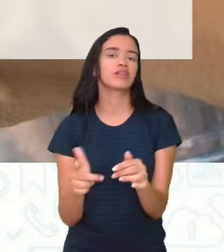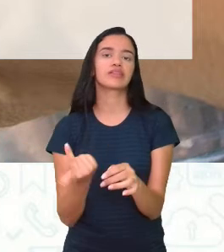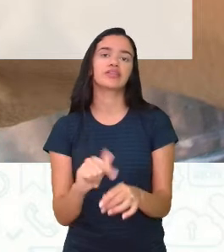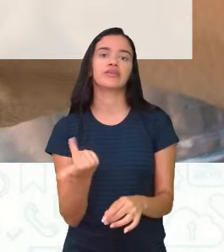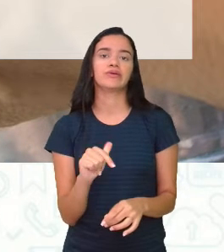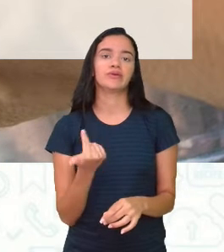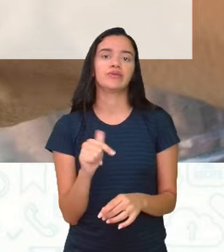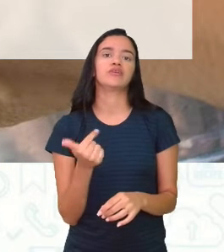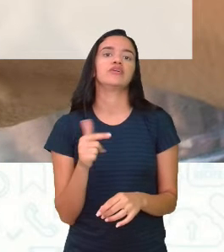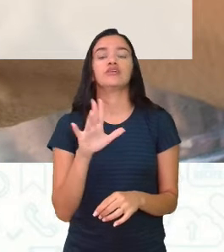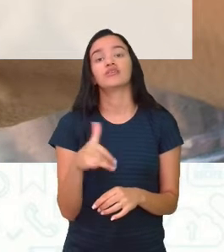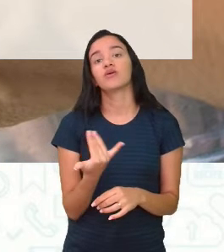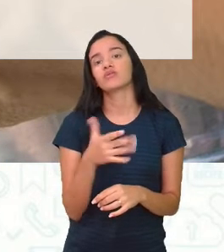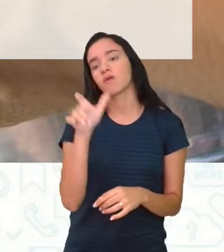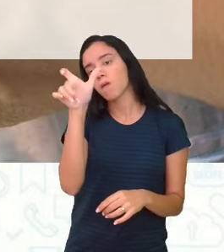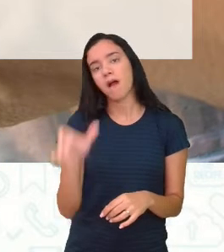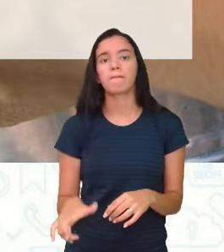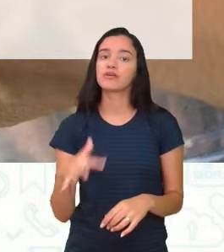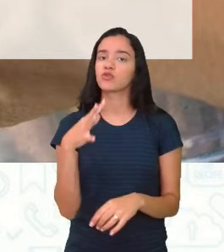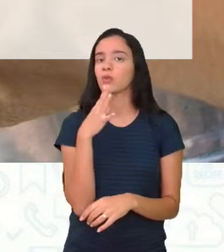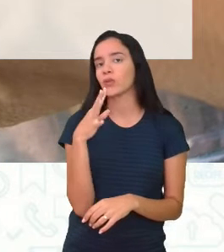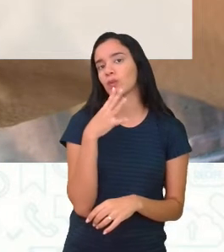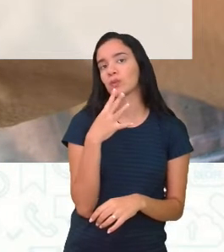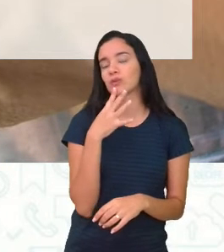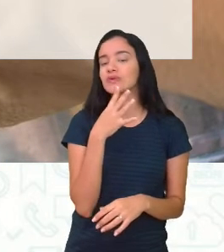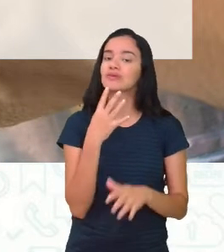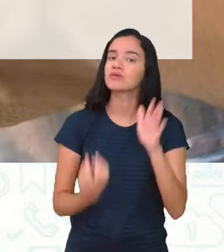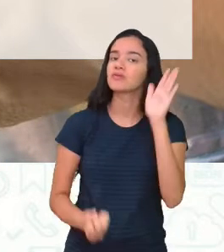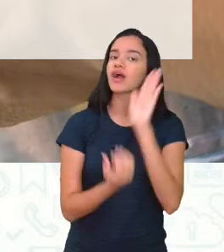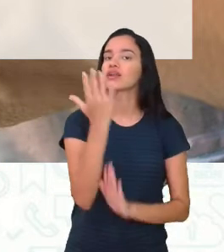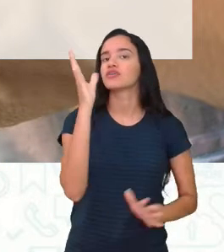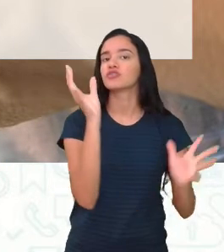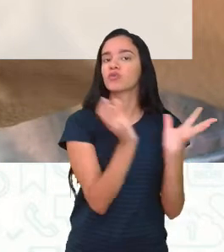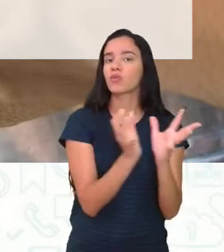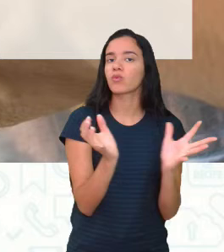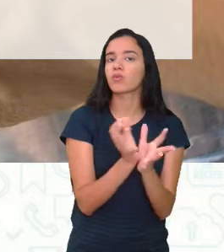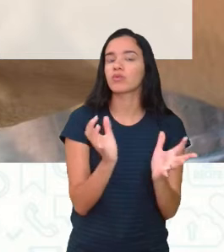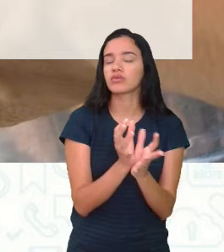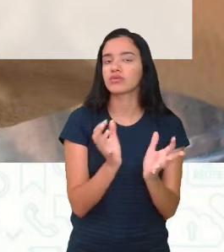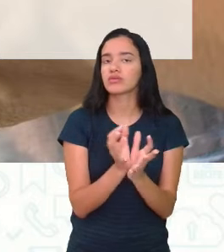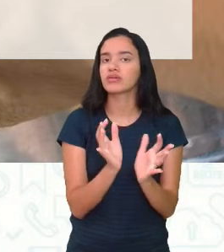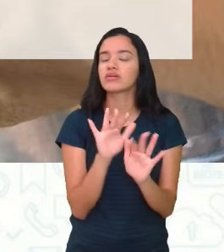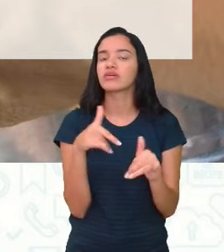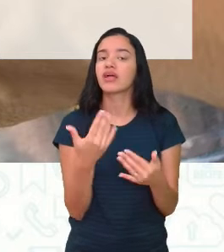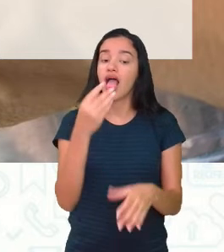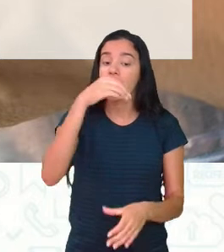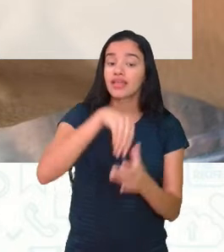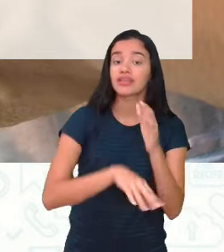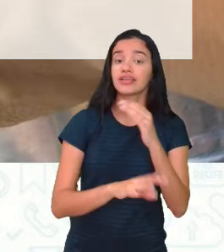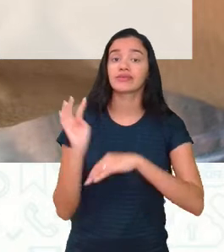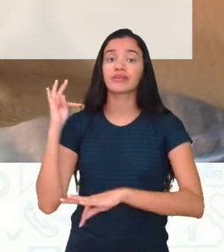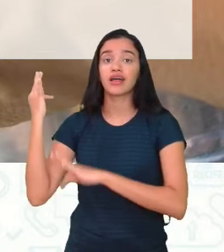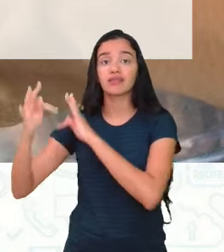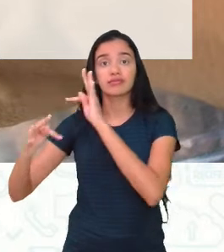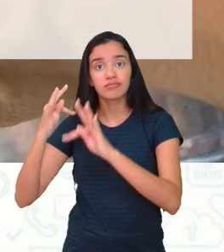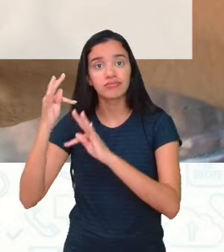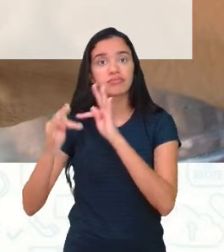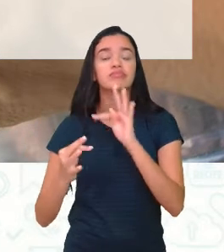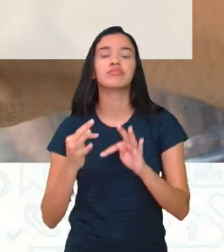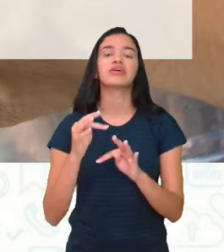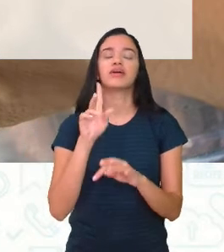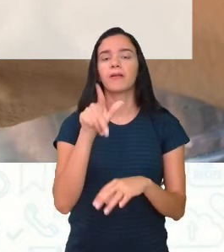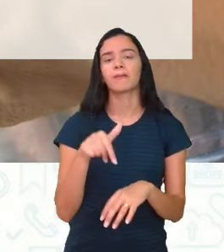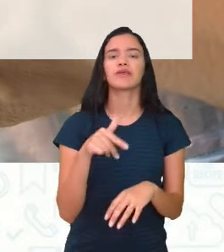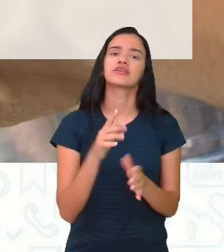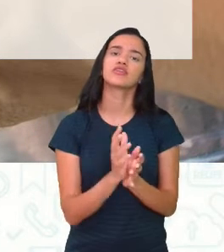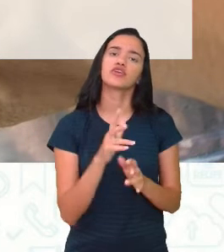possui autor conhecido, sendo uma criação coletiva. Isso de um modo geral, dentro dessa tradição, dessas tradições